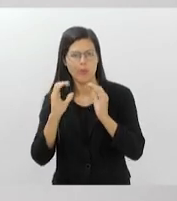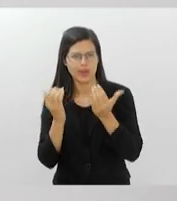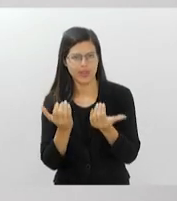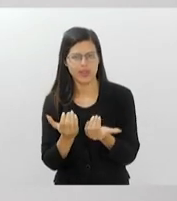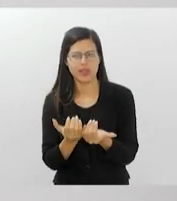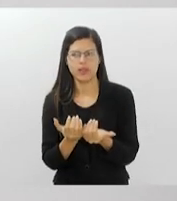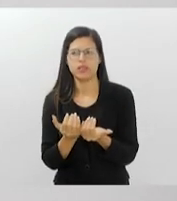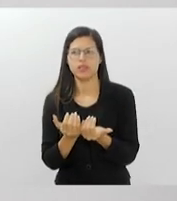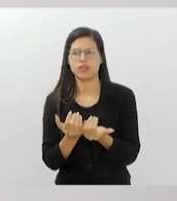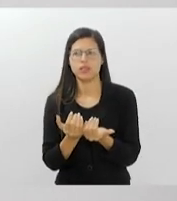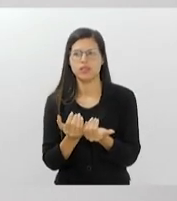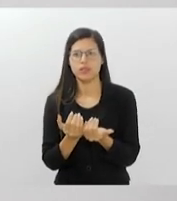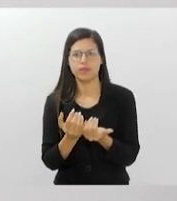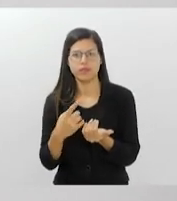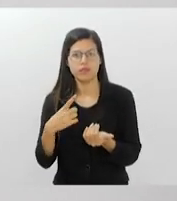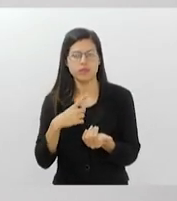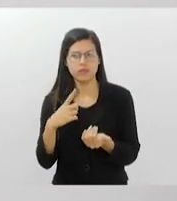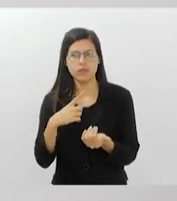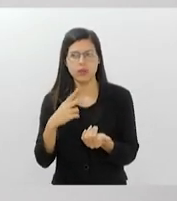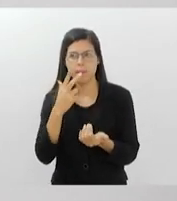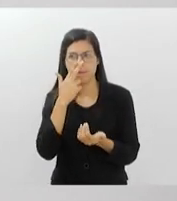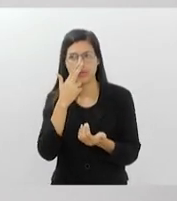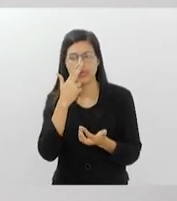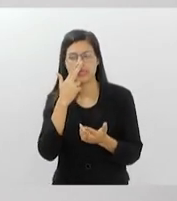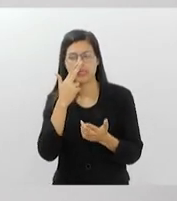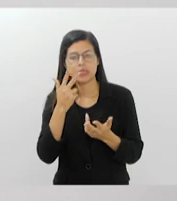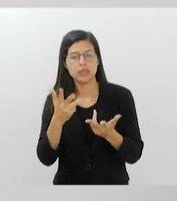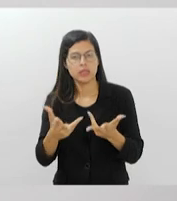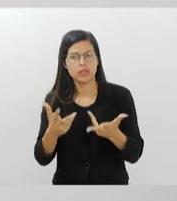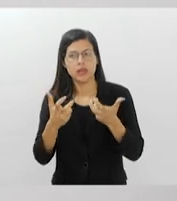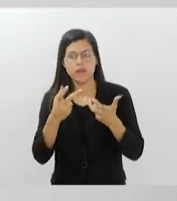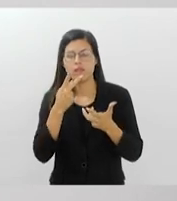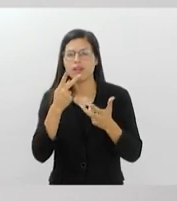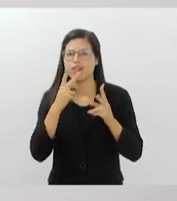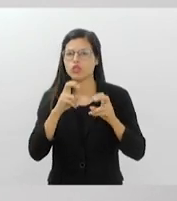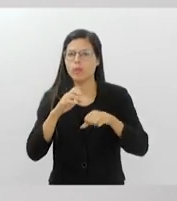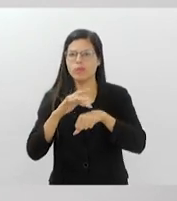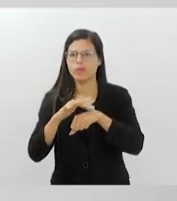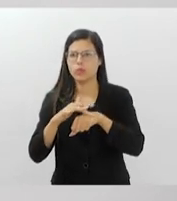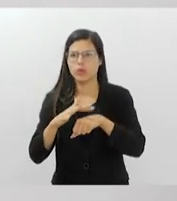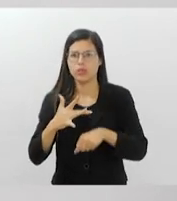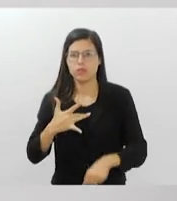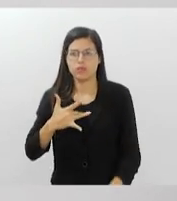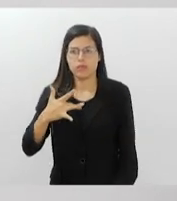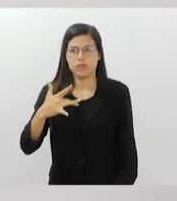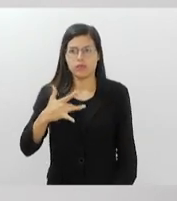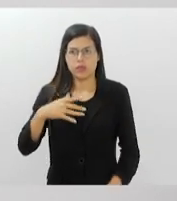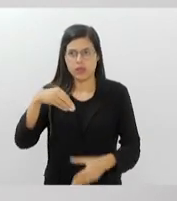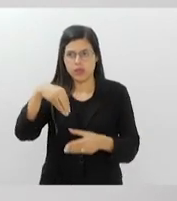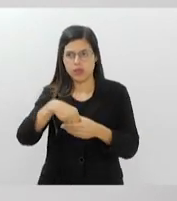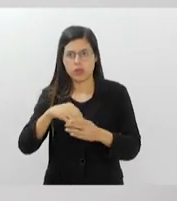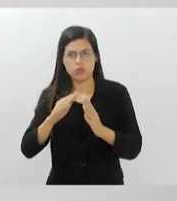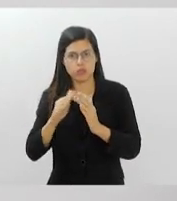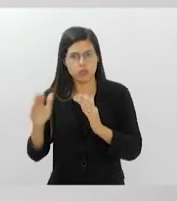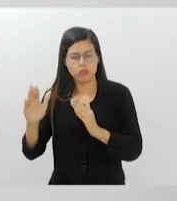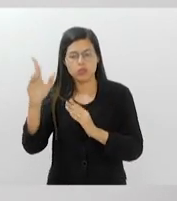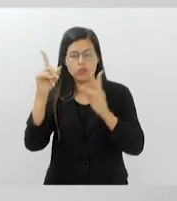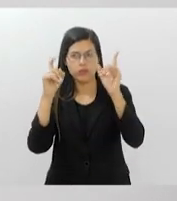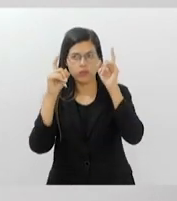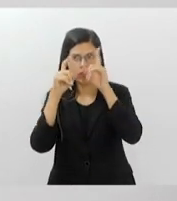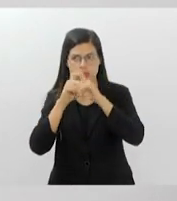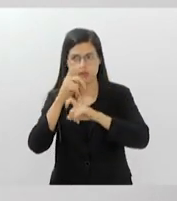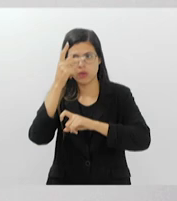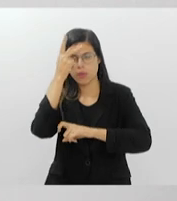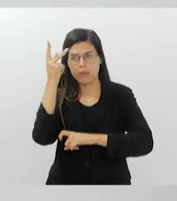vinda de ter um reconhecimento por quê falar de tuberculose dentro de comunidade a gente sabe que é difícil a pessoa se